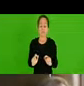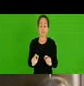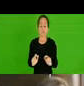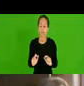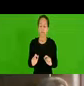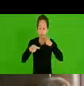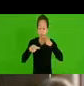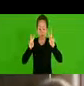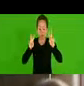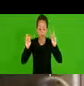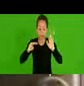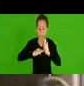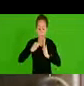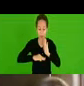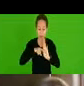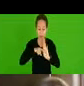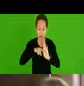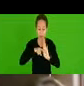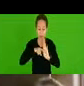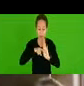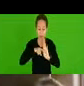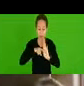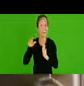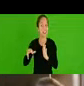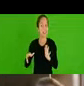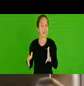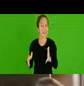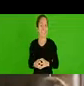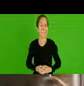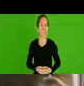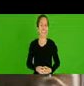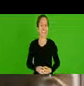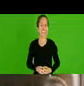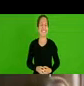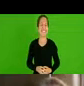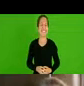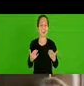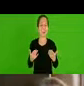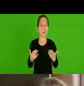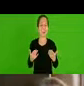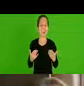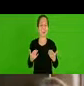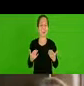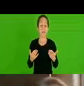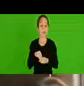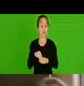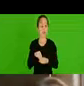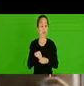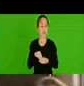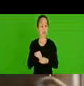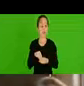metodologia de pesquisa que não é a questão de hoje, né? Mas está muito implicado falar em pesquisa qualitativa,